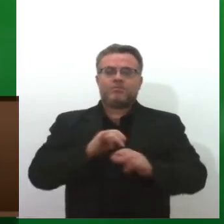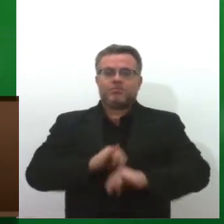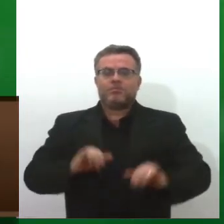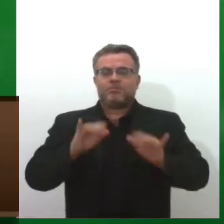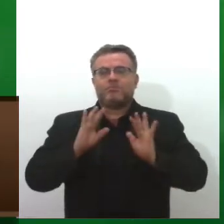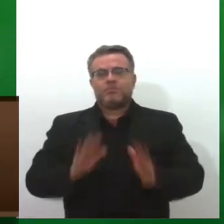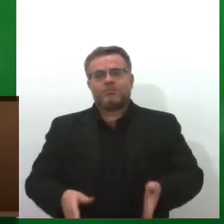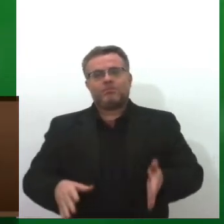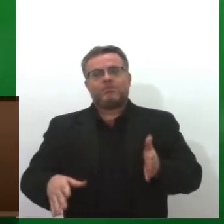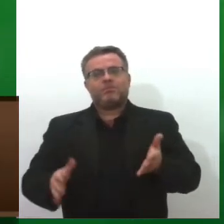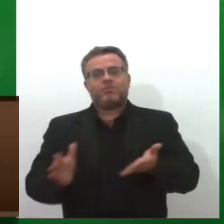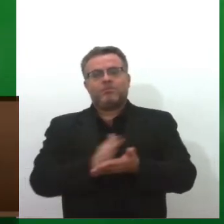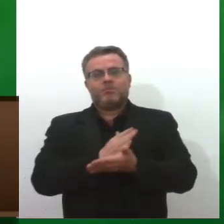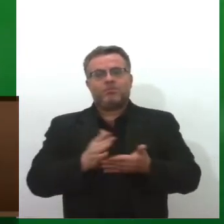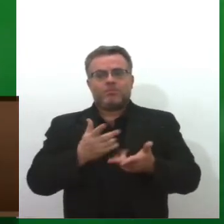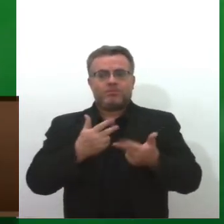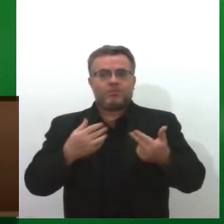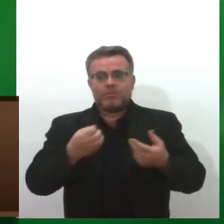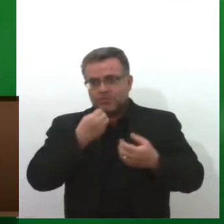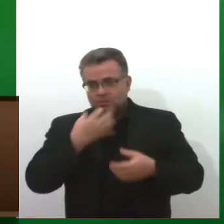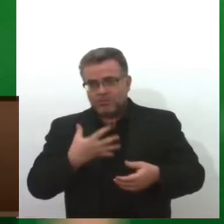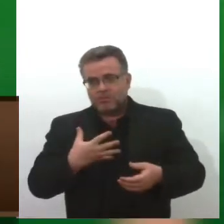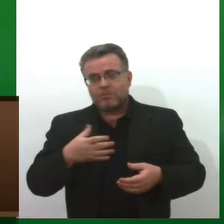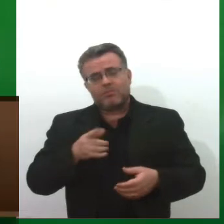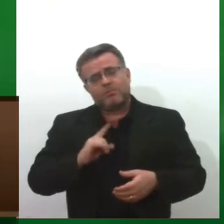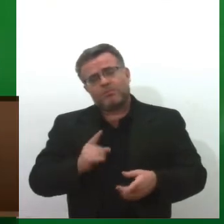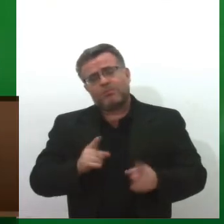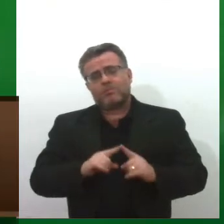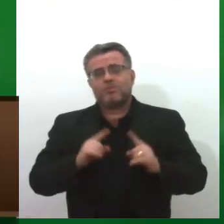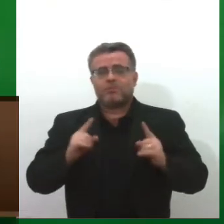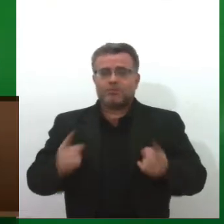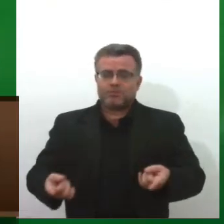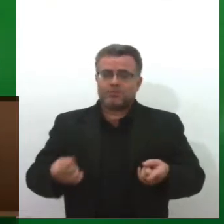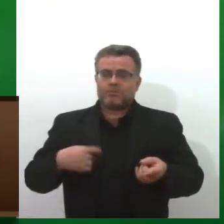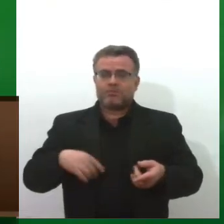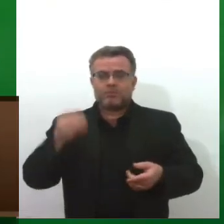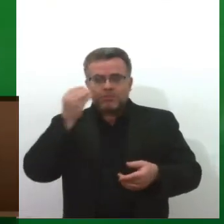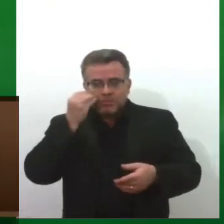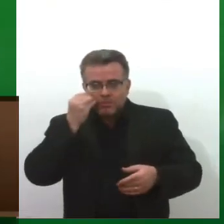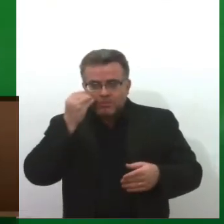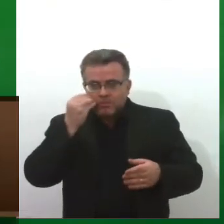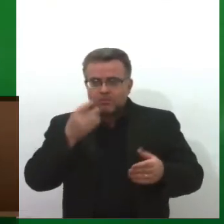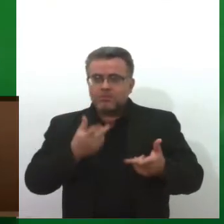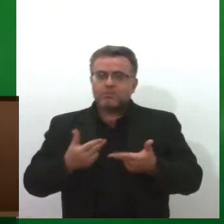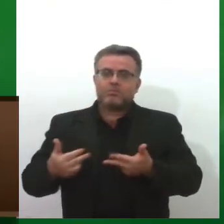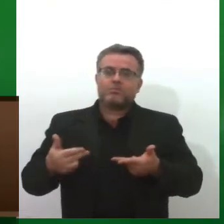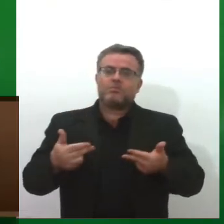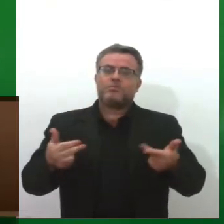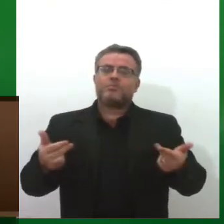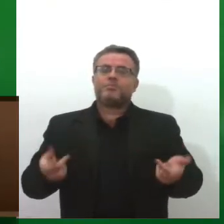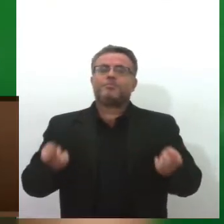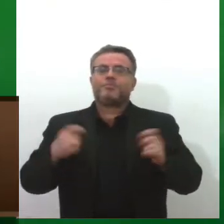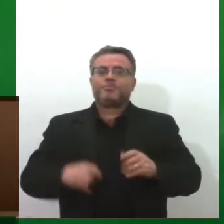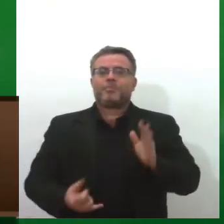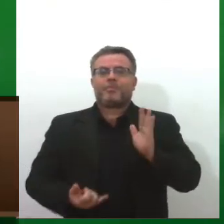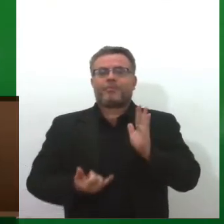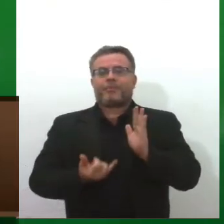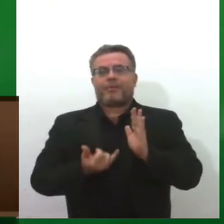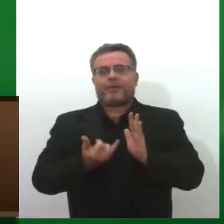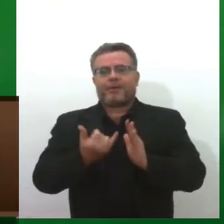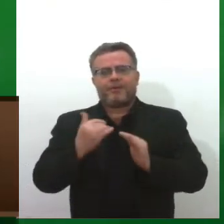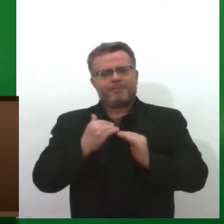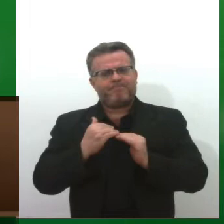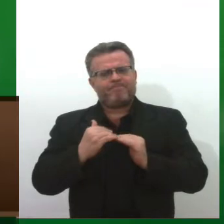medidas não tão populares, mas para tentar equilibrar justamente a inflação. Existem alguns